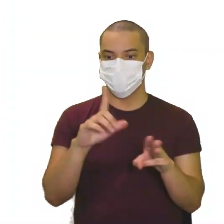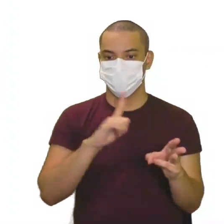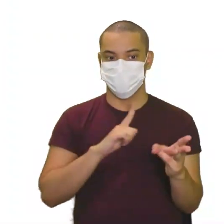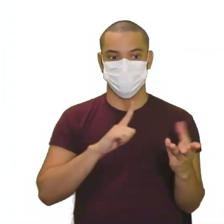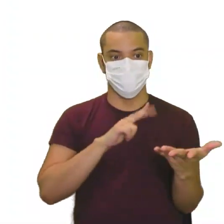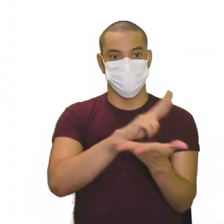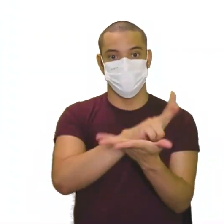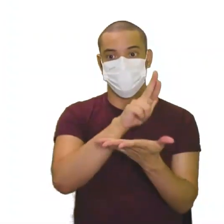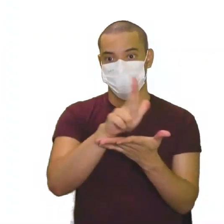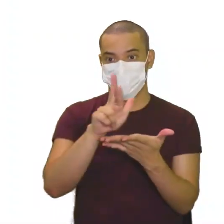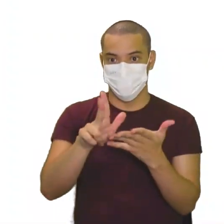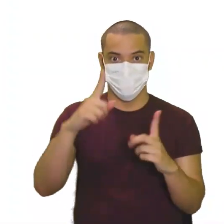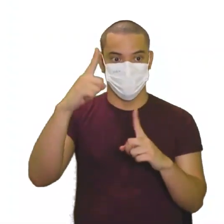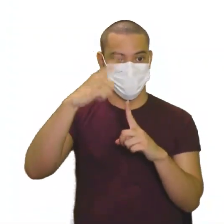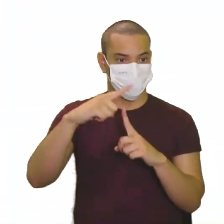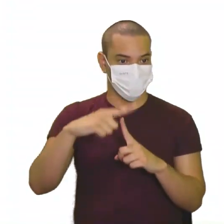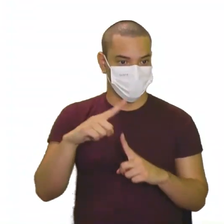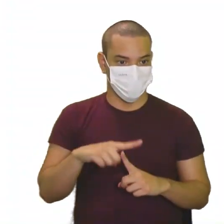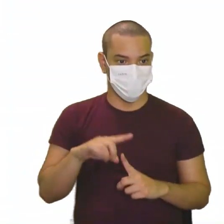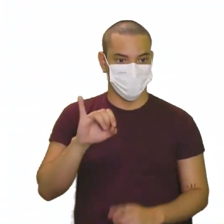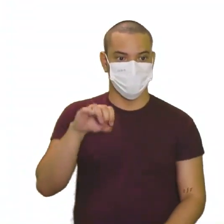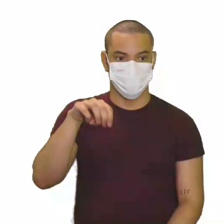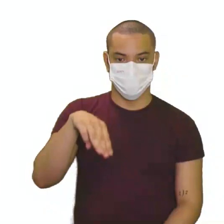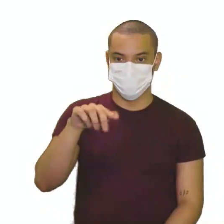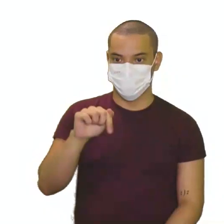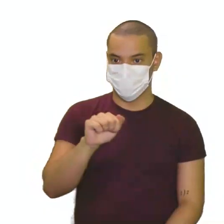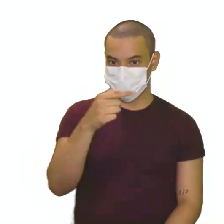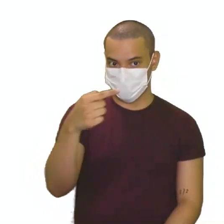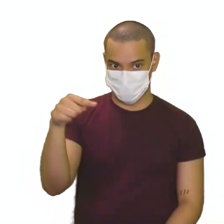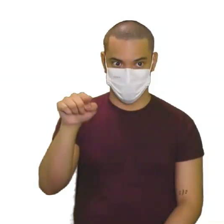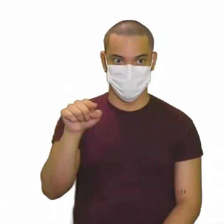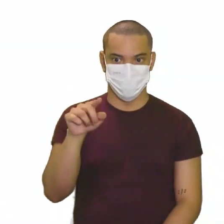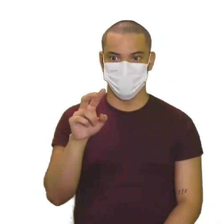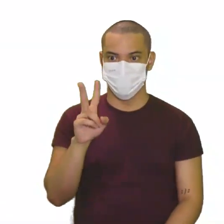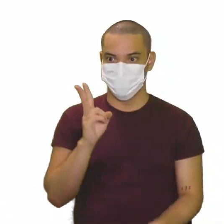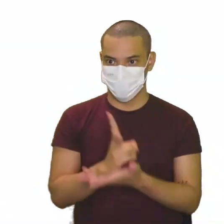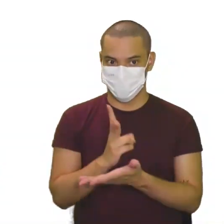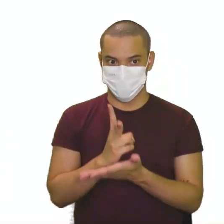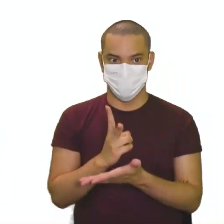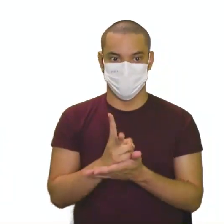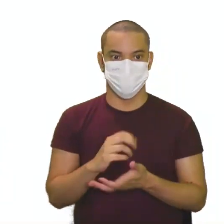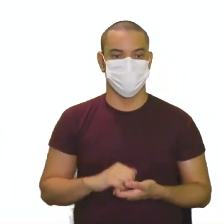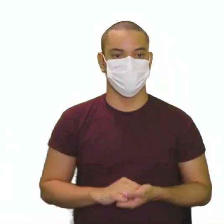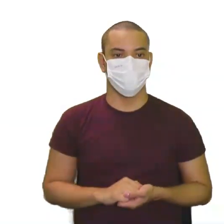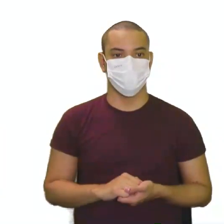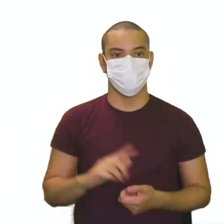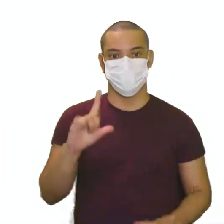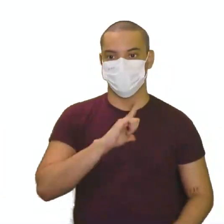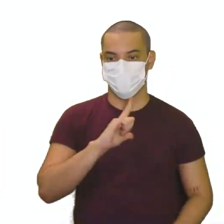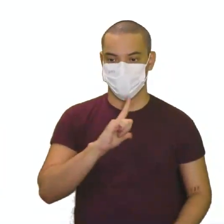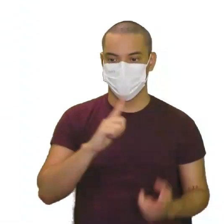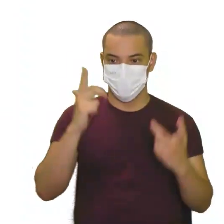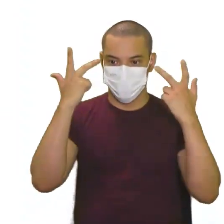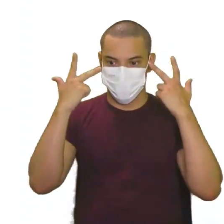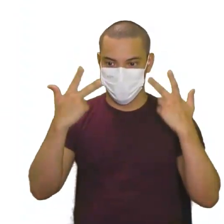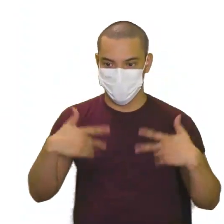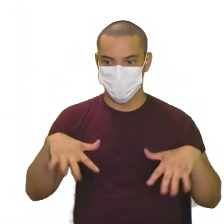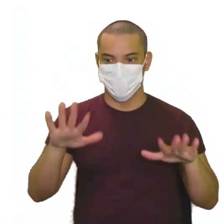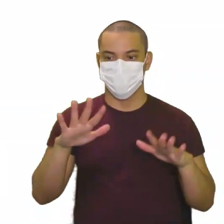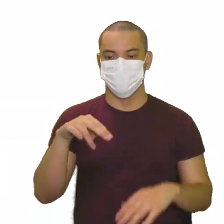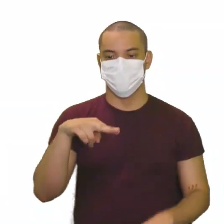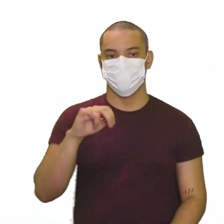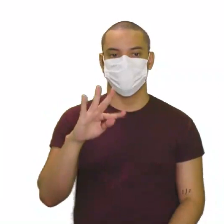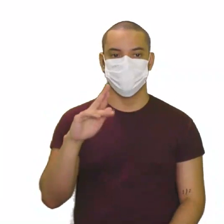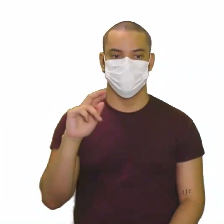temos vários tipos de ima vamos lembrar nós temos aqui olha só o imã que ele é natural